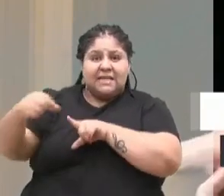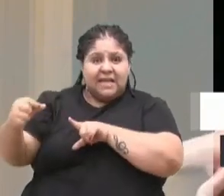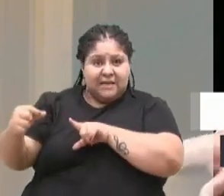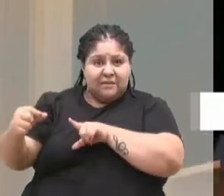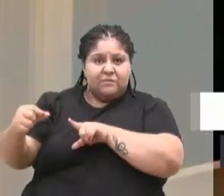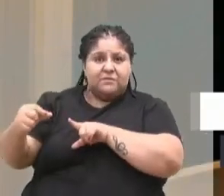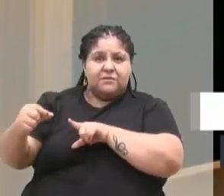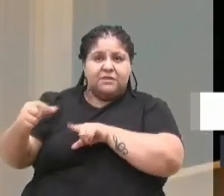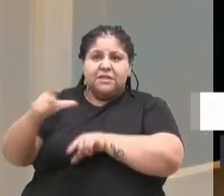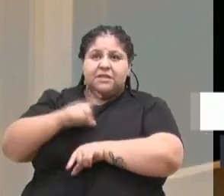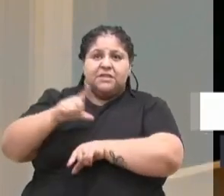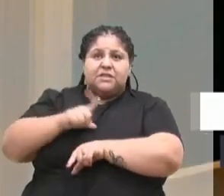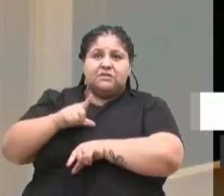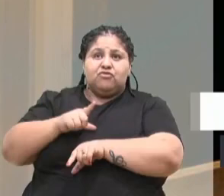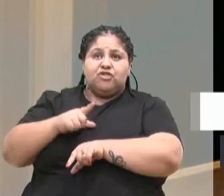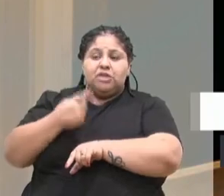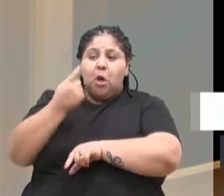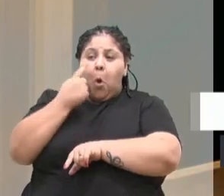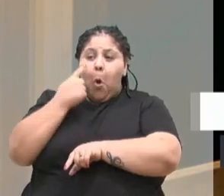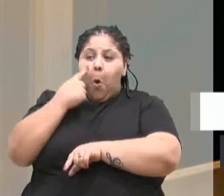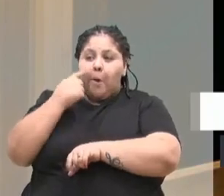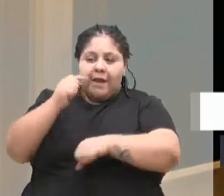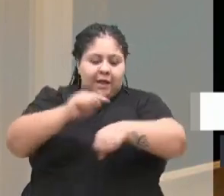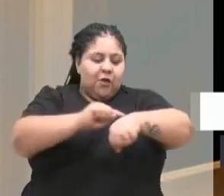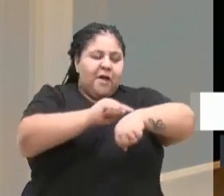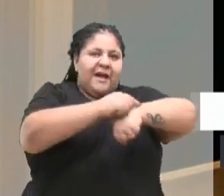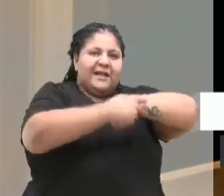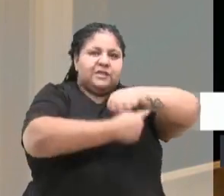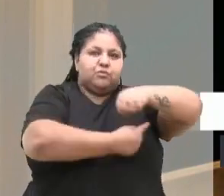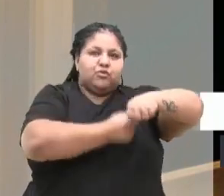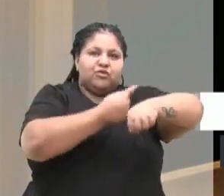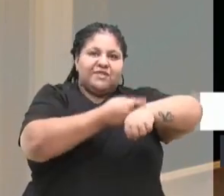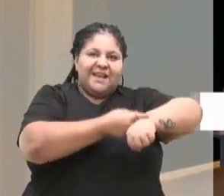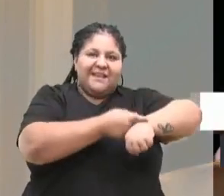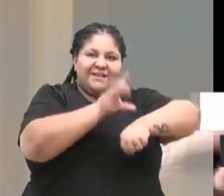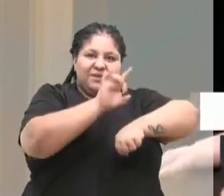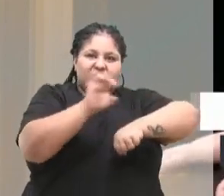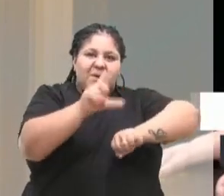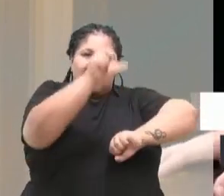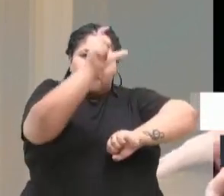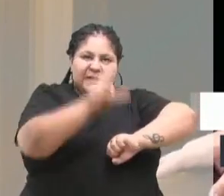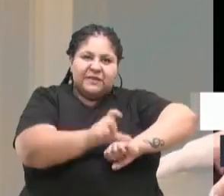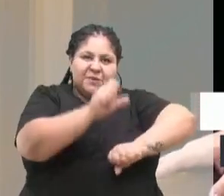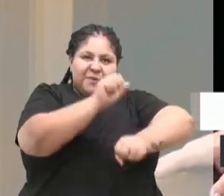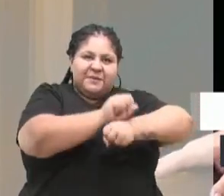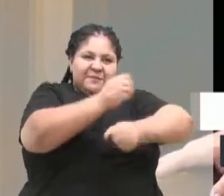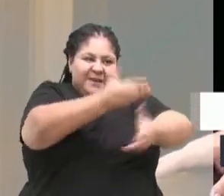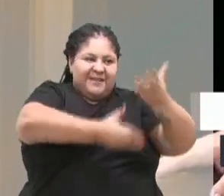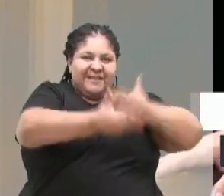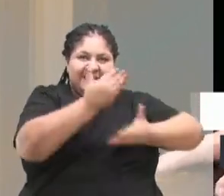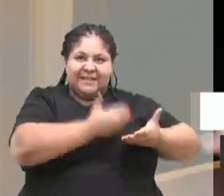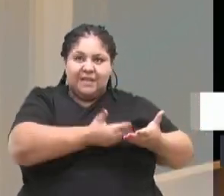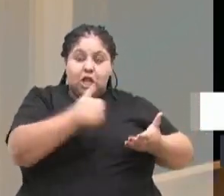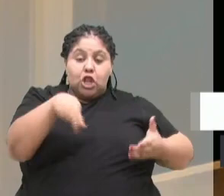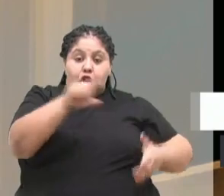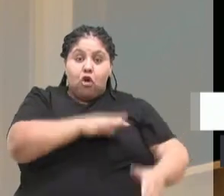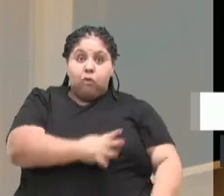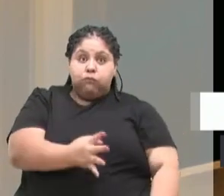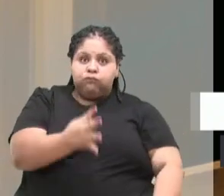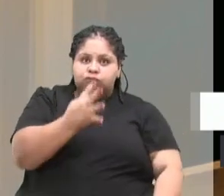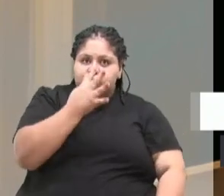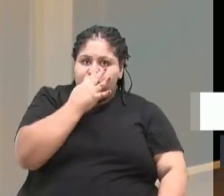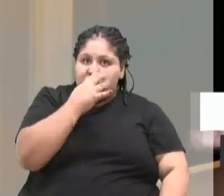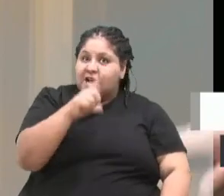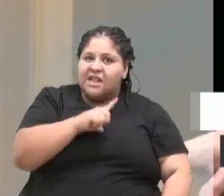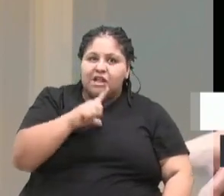porque a gente não tinha olhado as pulseiras que estavam com as pessoas esperando atendimento, e para espanto nosso, as pulseiras não